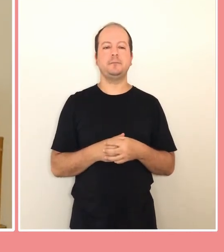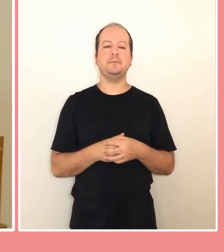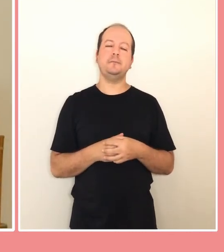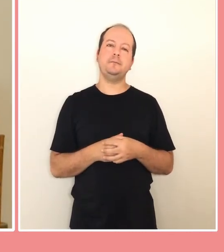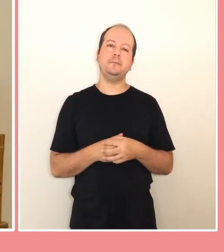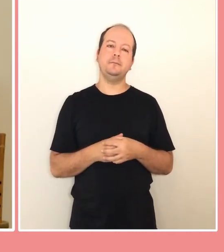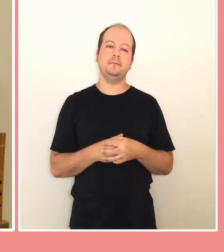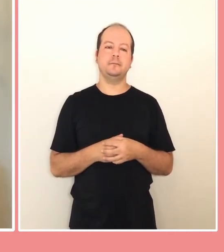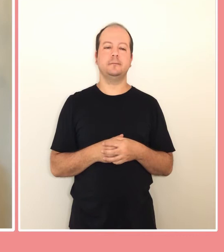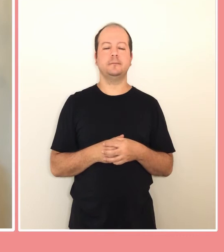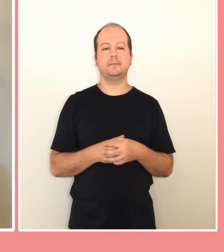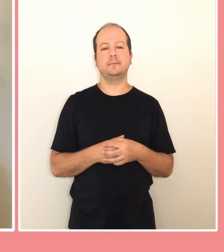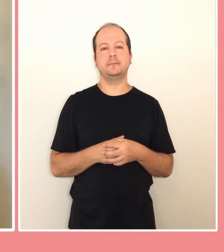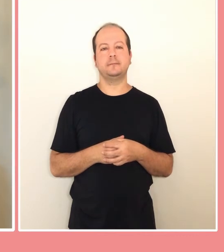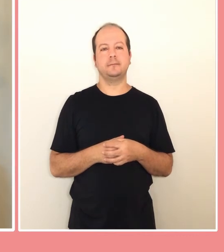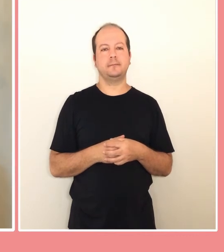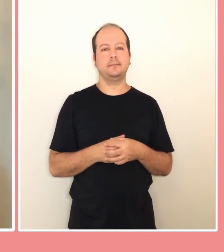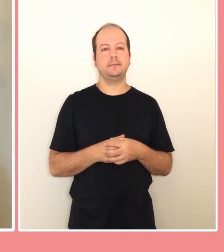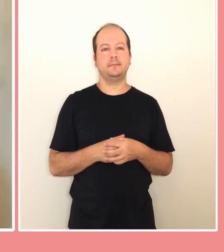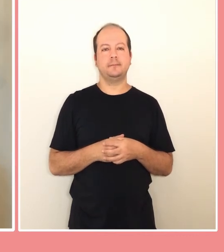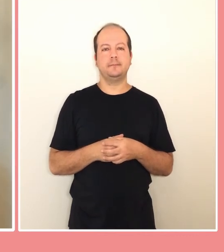Mas outros,